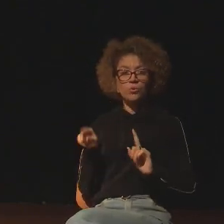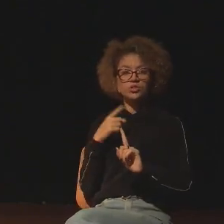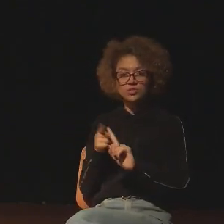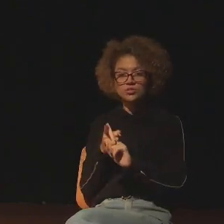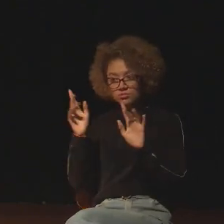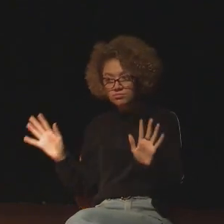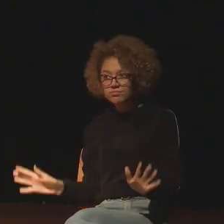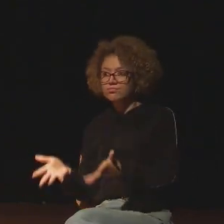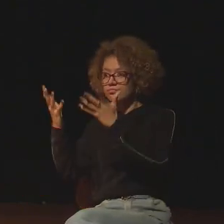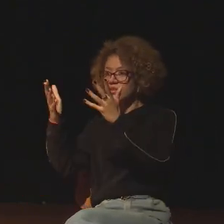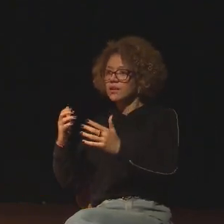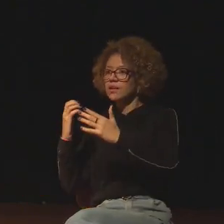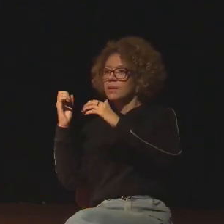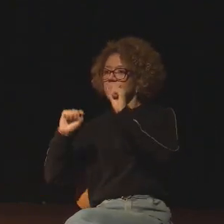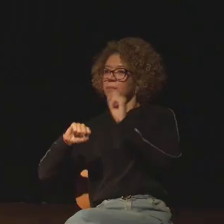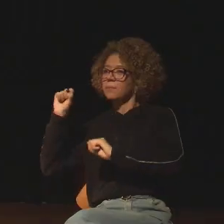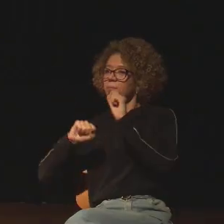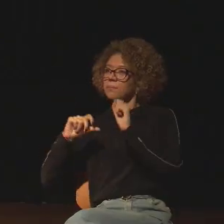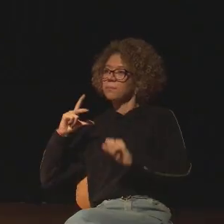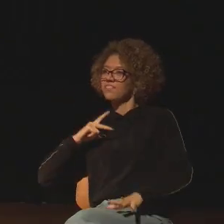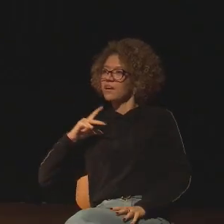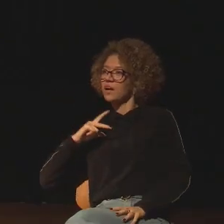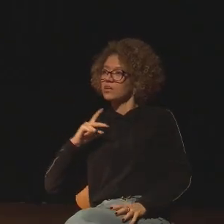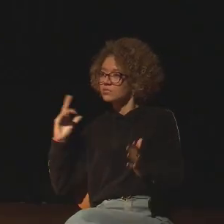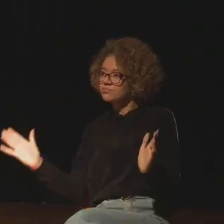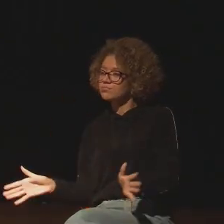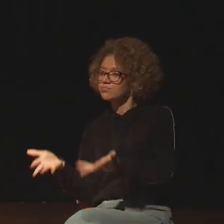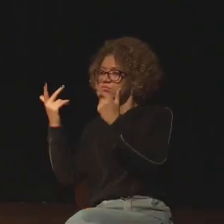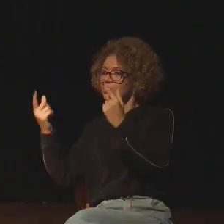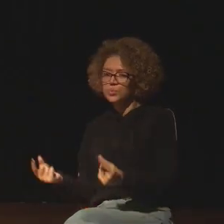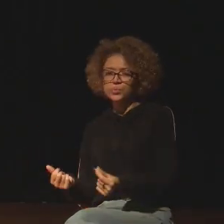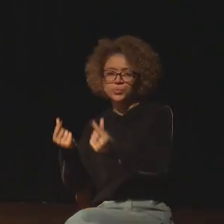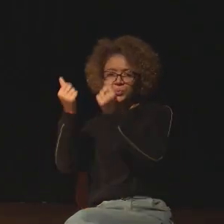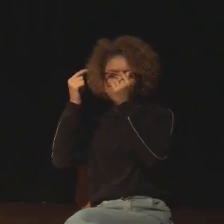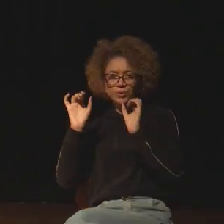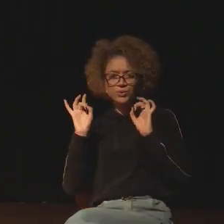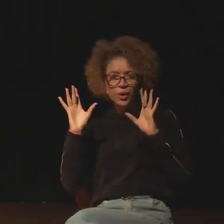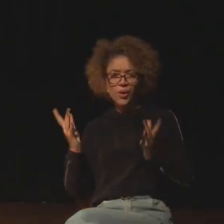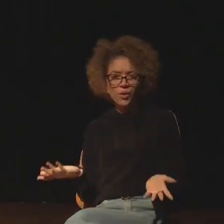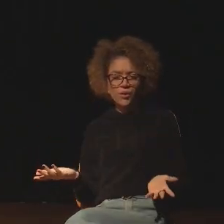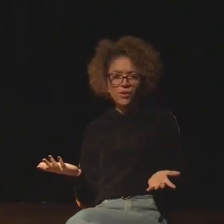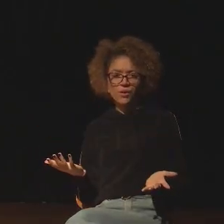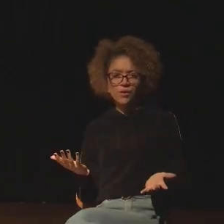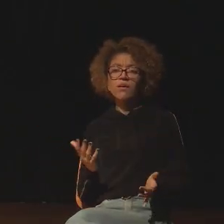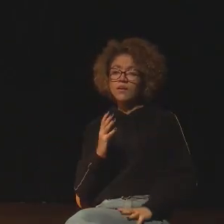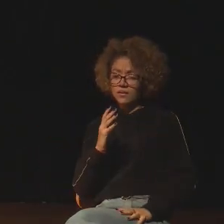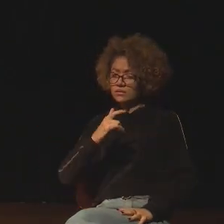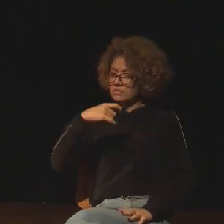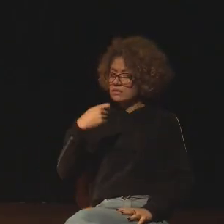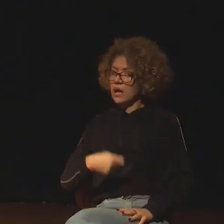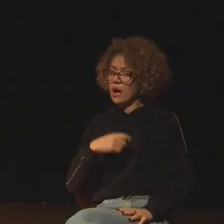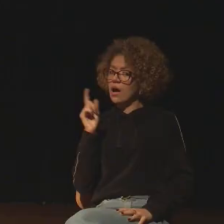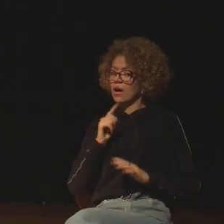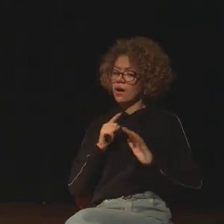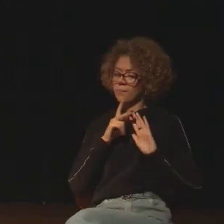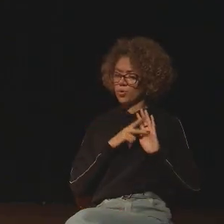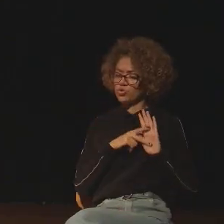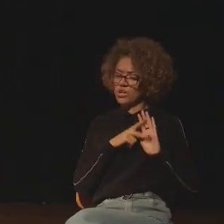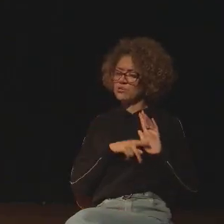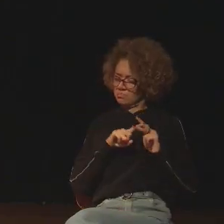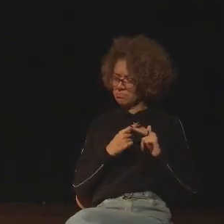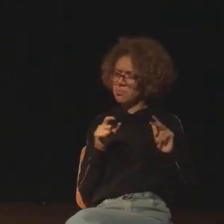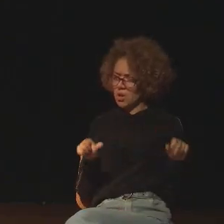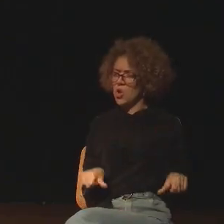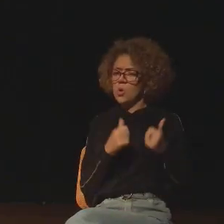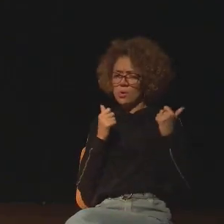privada. Então, assim, interessante o projeto, até diria que ele poderia ser mais ousado, ele podia ser ampliado para